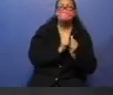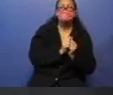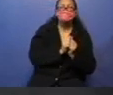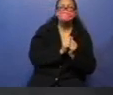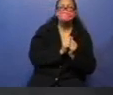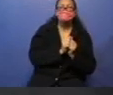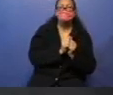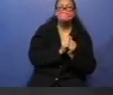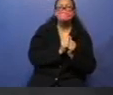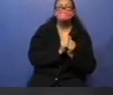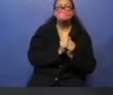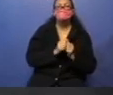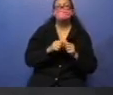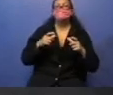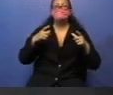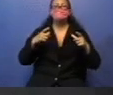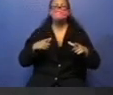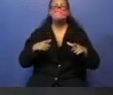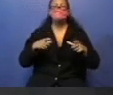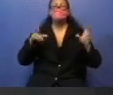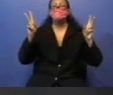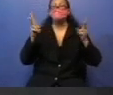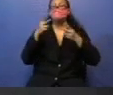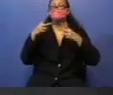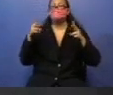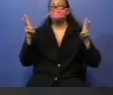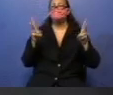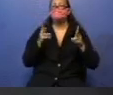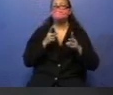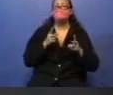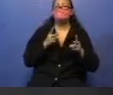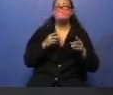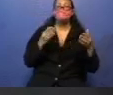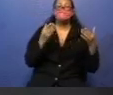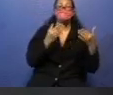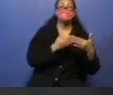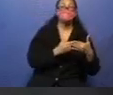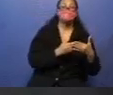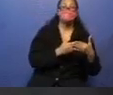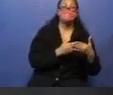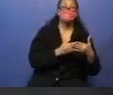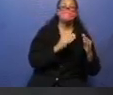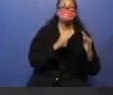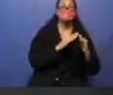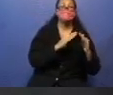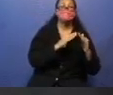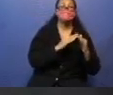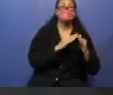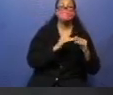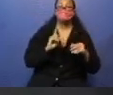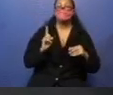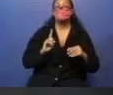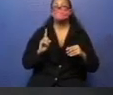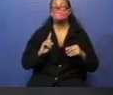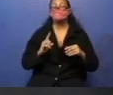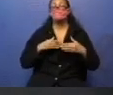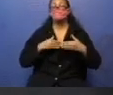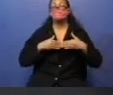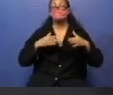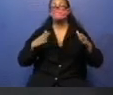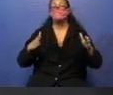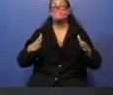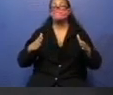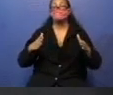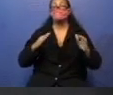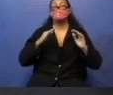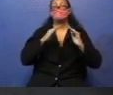ambientes bem ventilados. Ah, vou fechar minha casa que o Covid não vai entrar. Não, abra, porque a ventilação leva